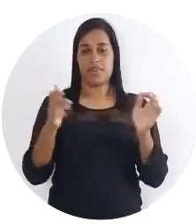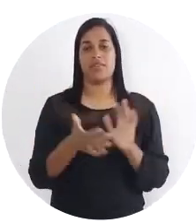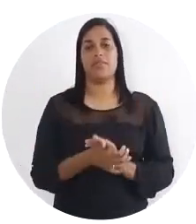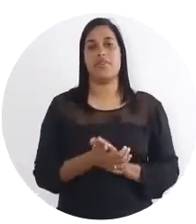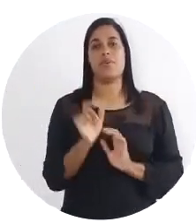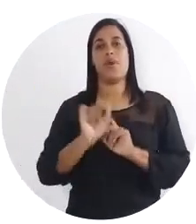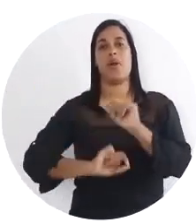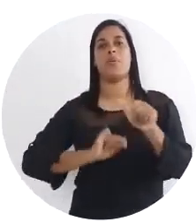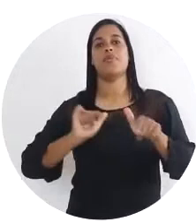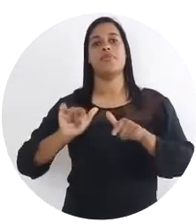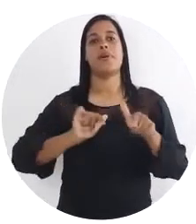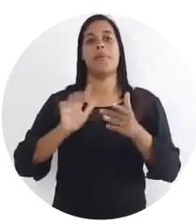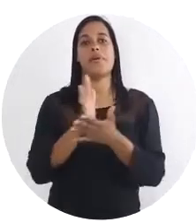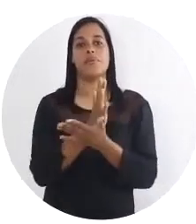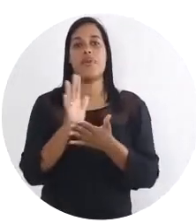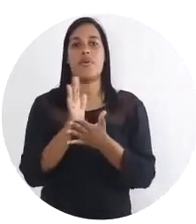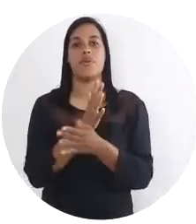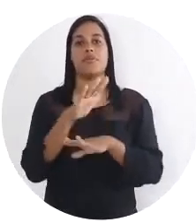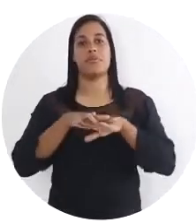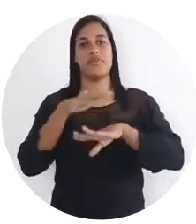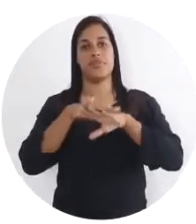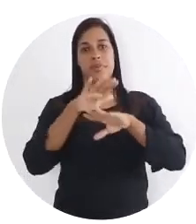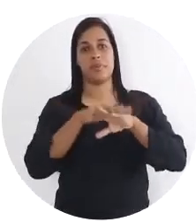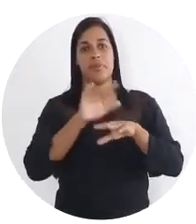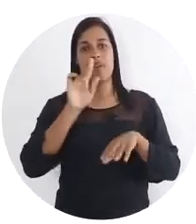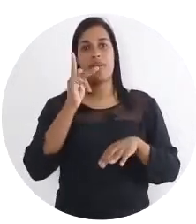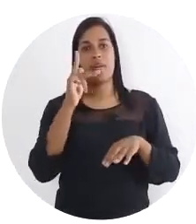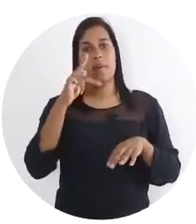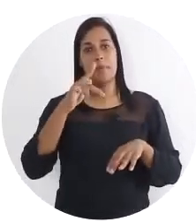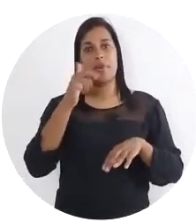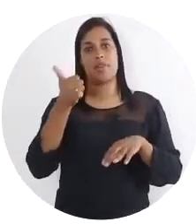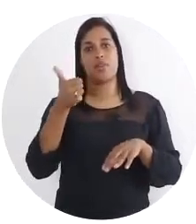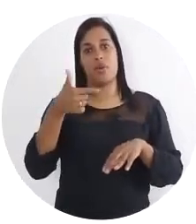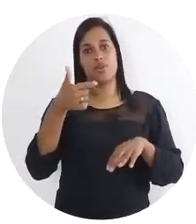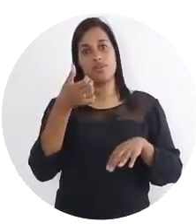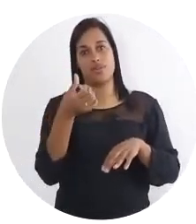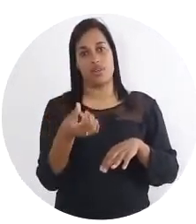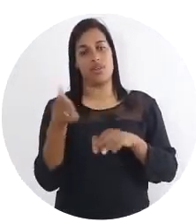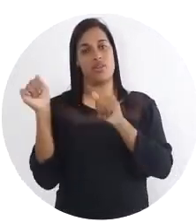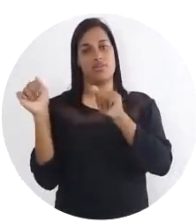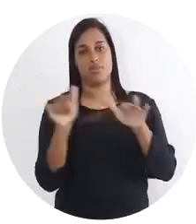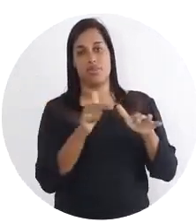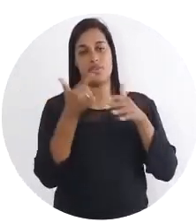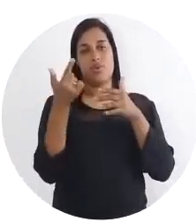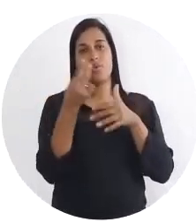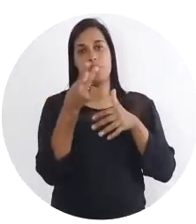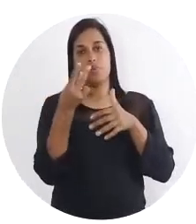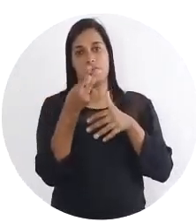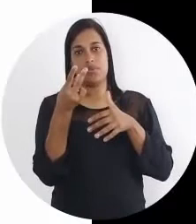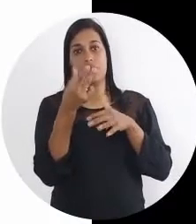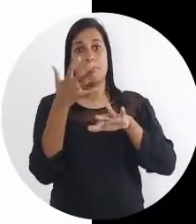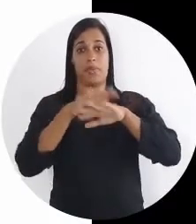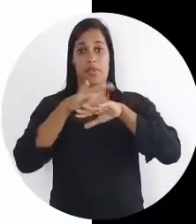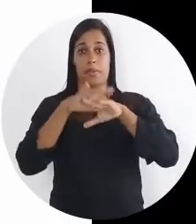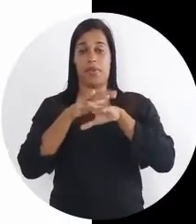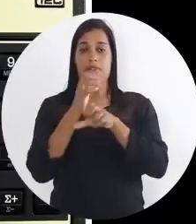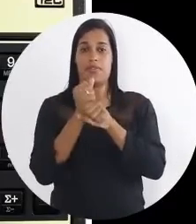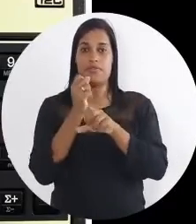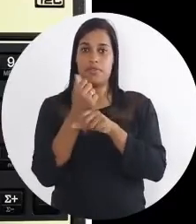que será o trabalho com algumas operações matemáticas na HP 12C, que faz parte da segunda semana de nossos estudos de matemática financeira.